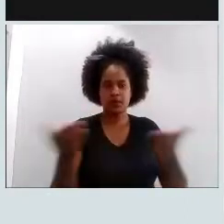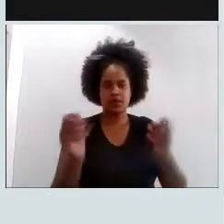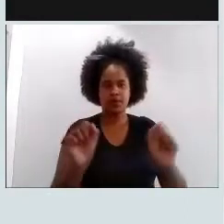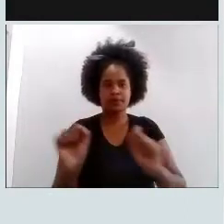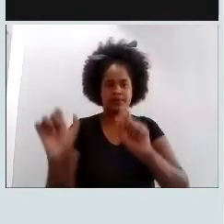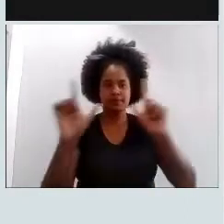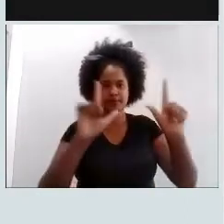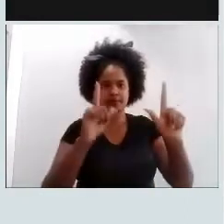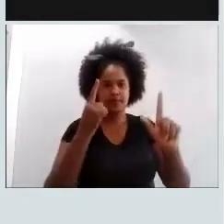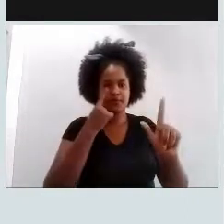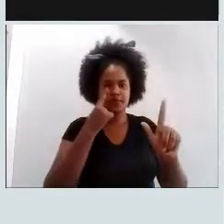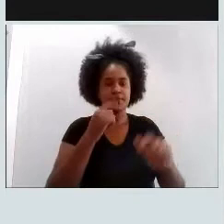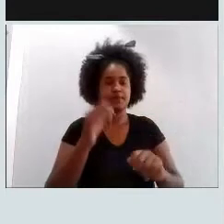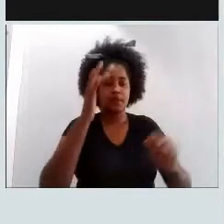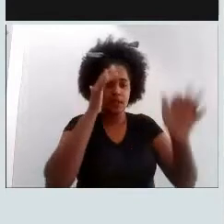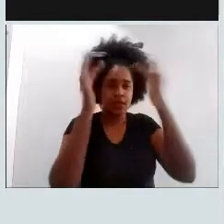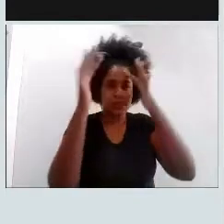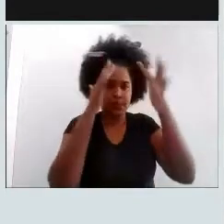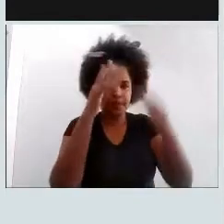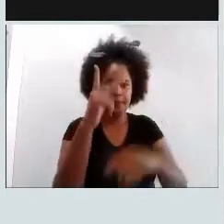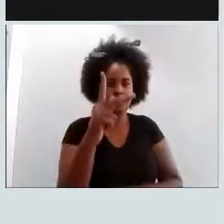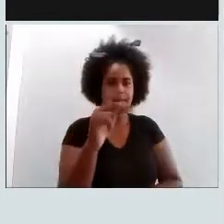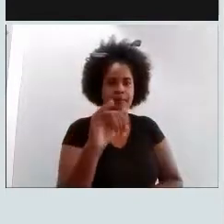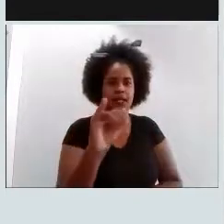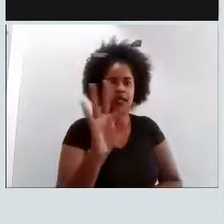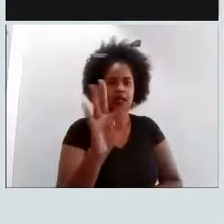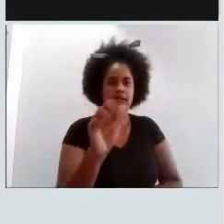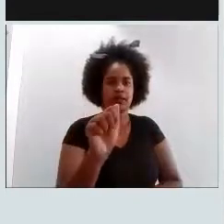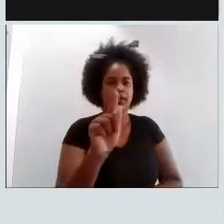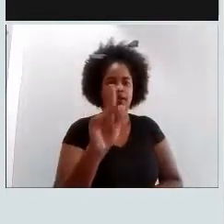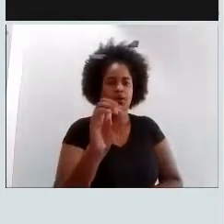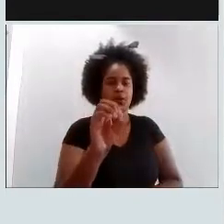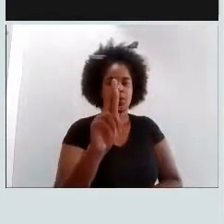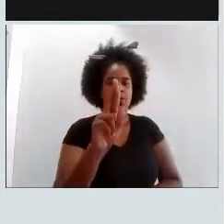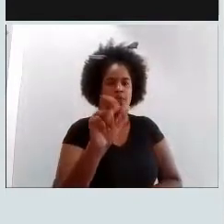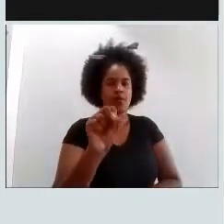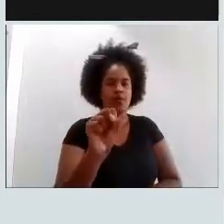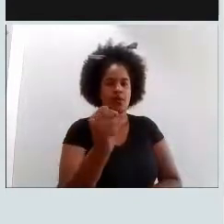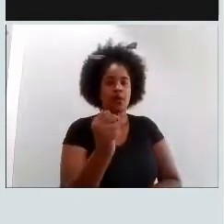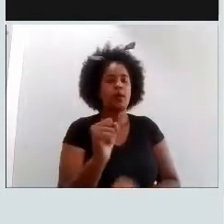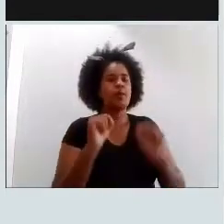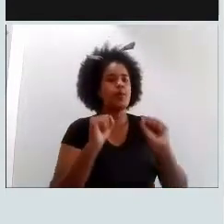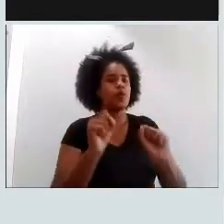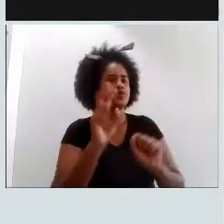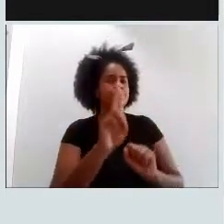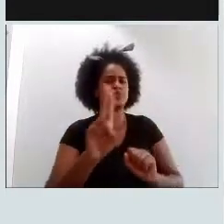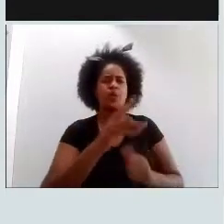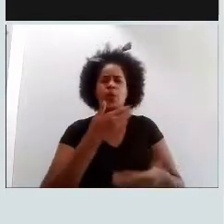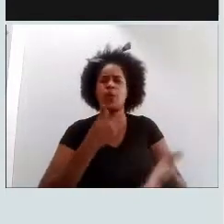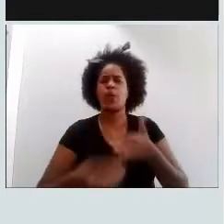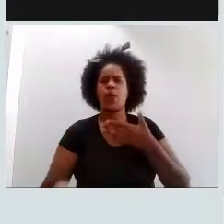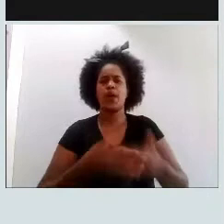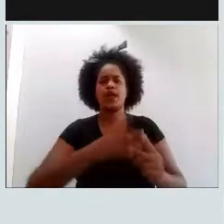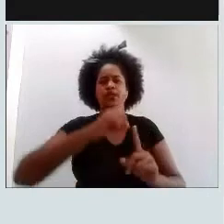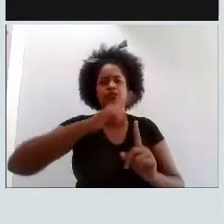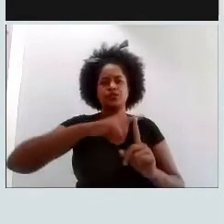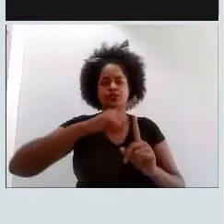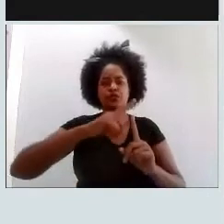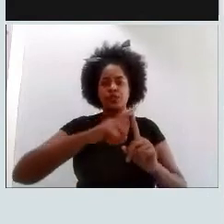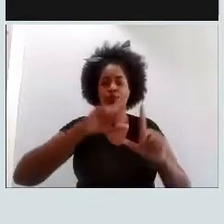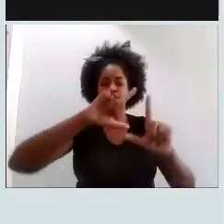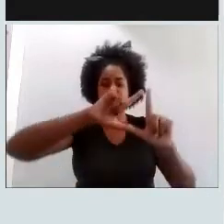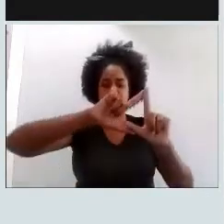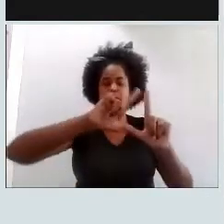Bom, teorema de Pitágoras é uma expressão que pode ser aplicada em qualquer triângulo retângulo, apenas